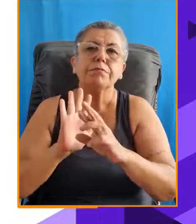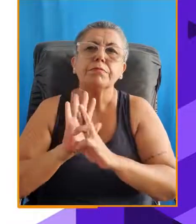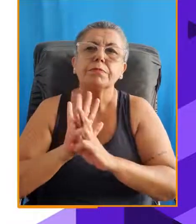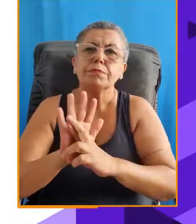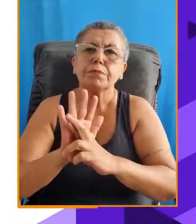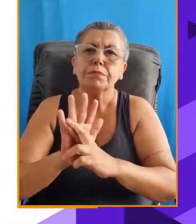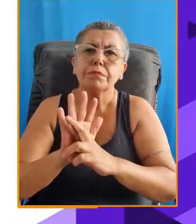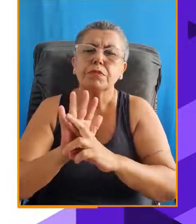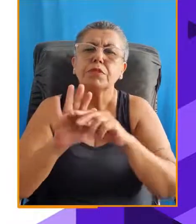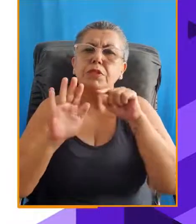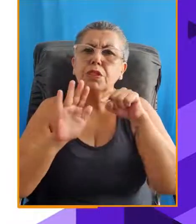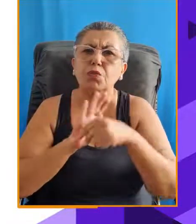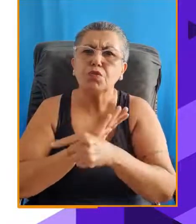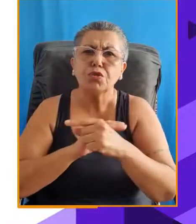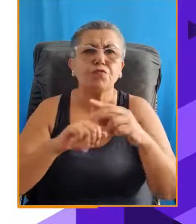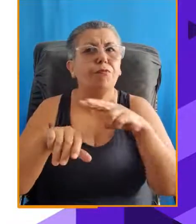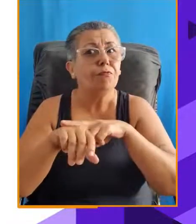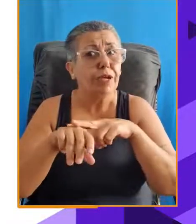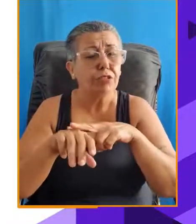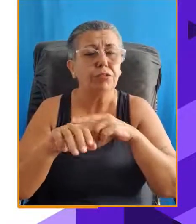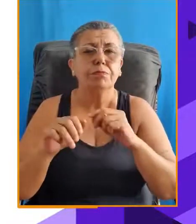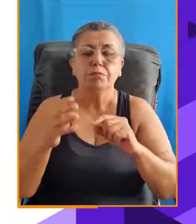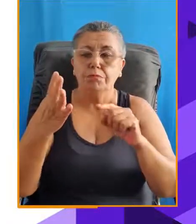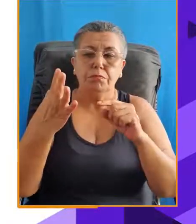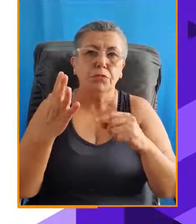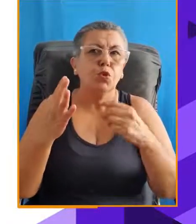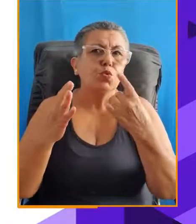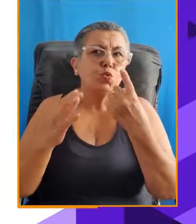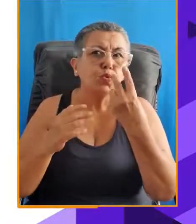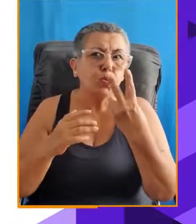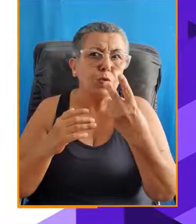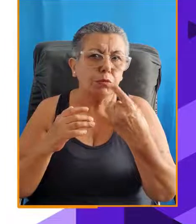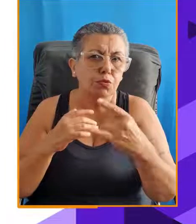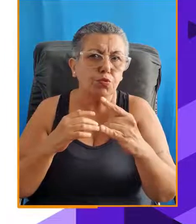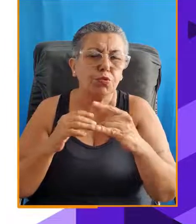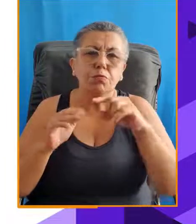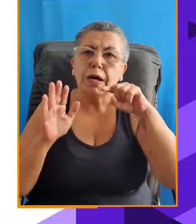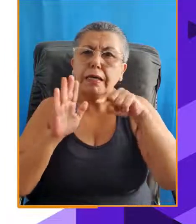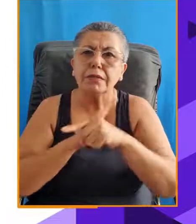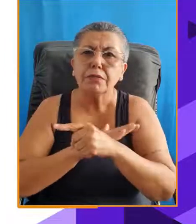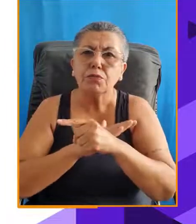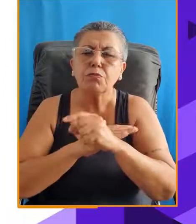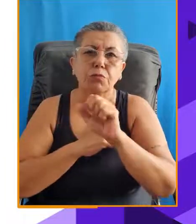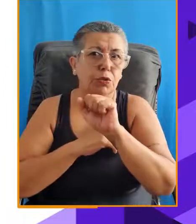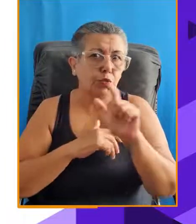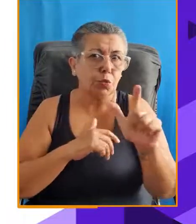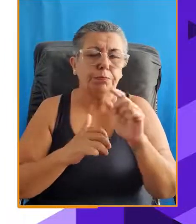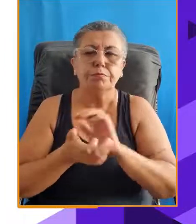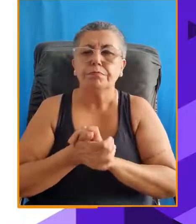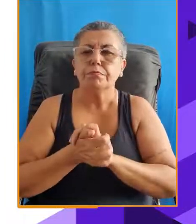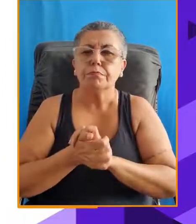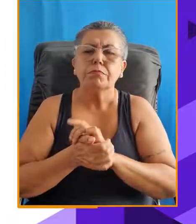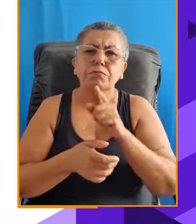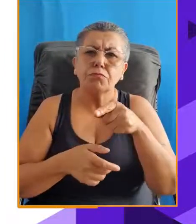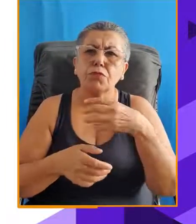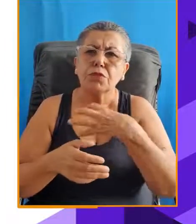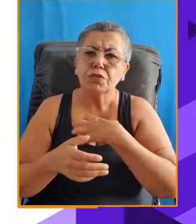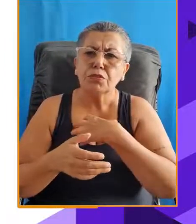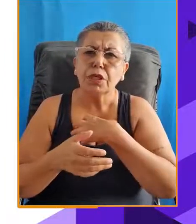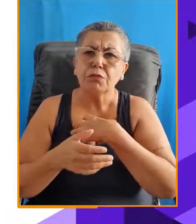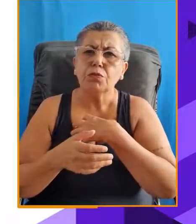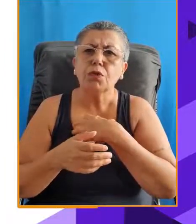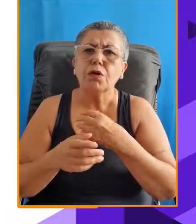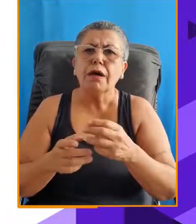representam a intensidade de verde e os 2 últimos a intensidade de azul. Desta forma,